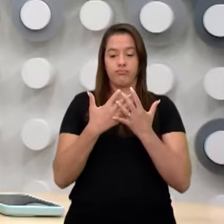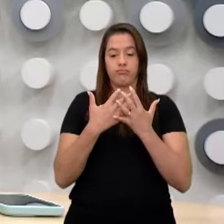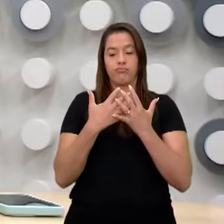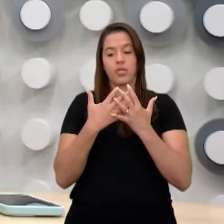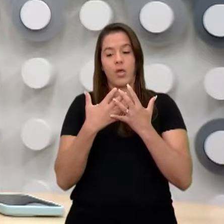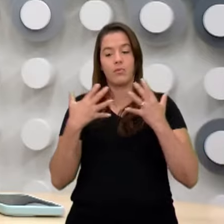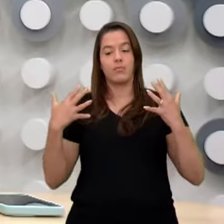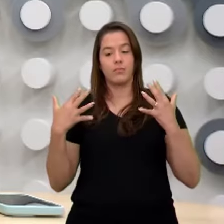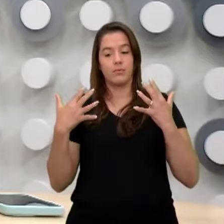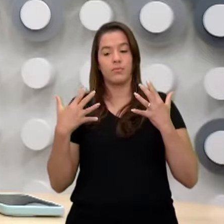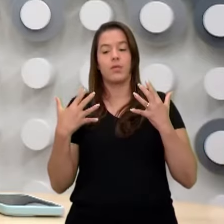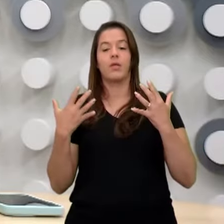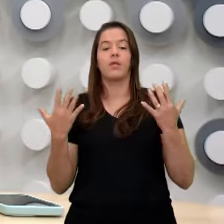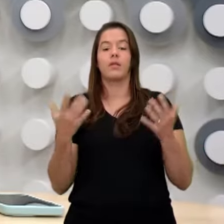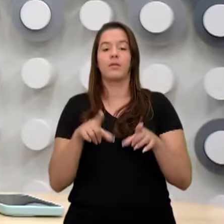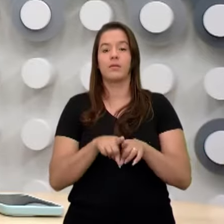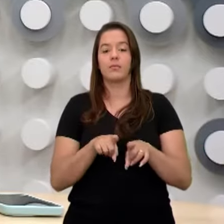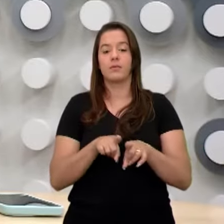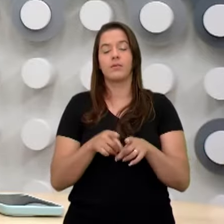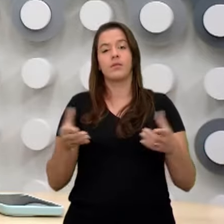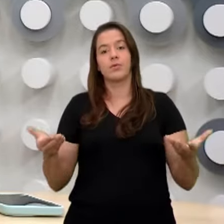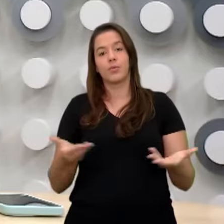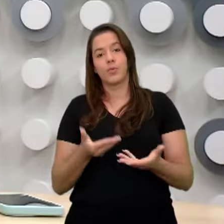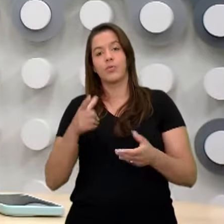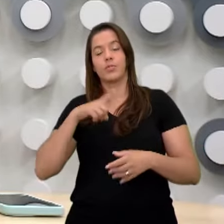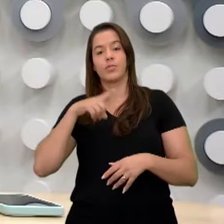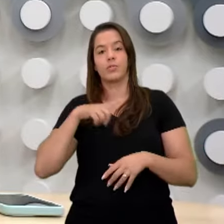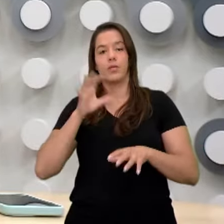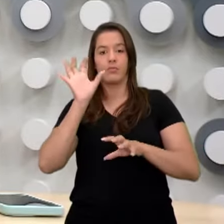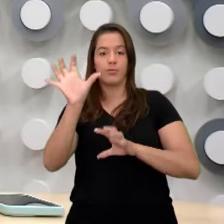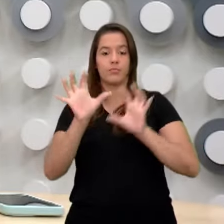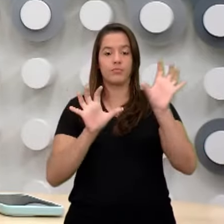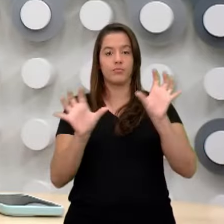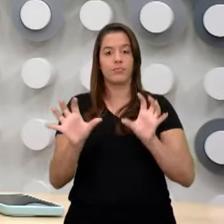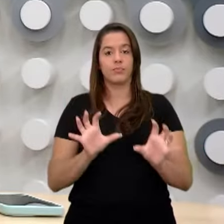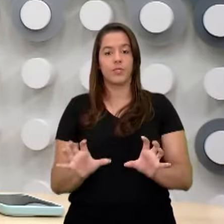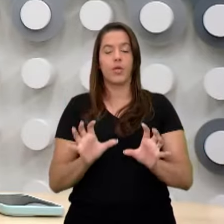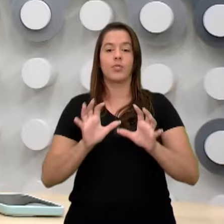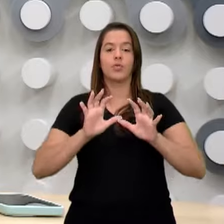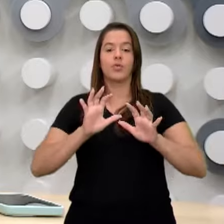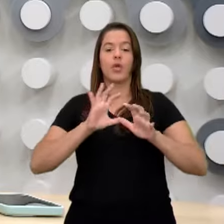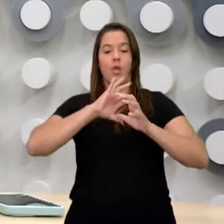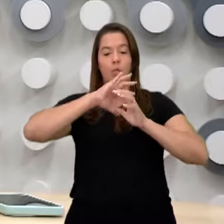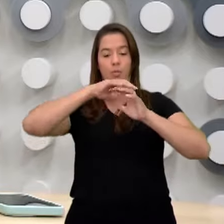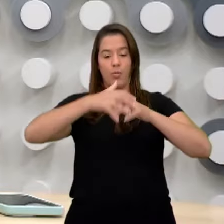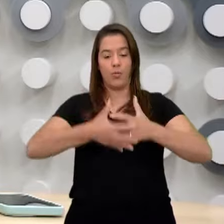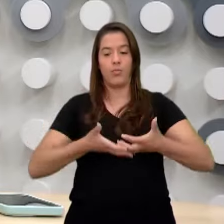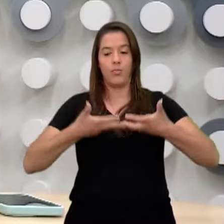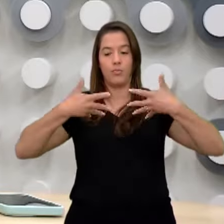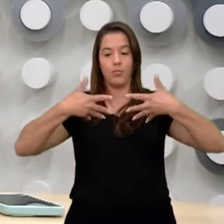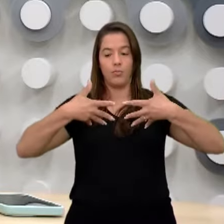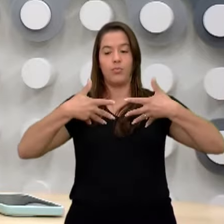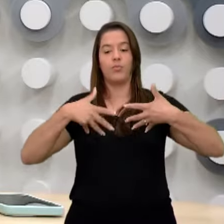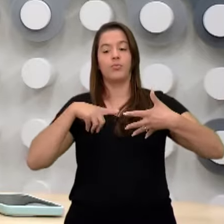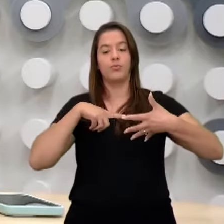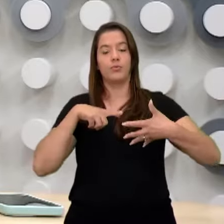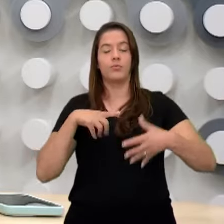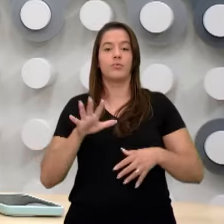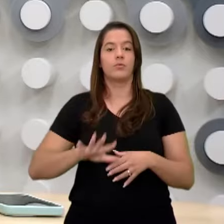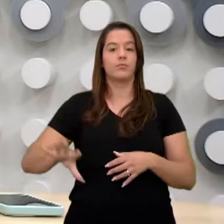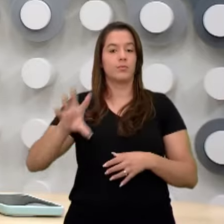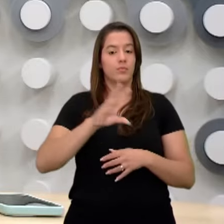e formando atualmente os continentes que nós temos, né? Lembrando que ainda existe esse movimento. Então os